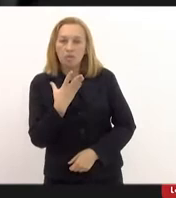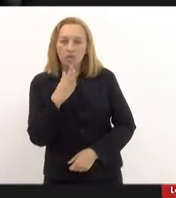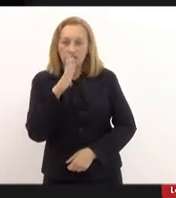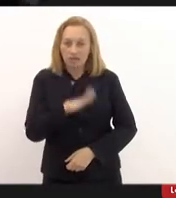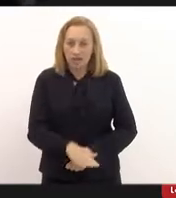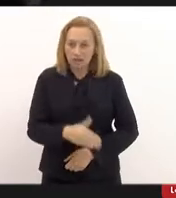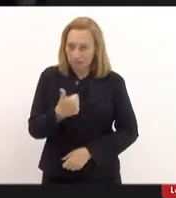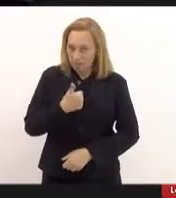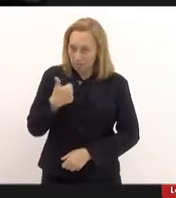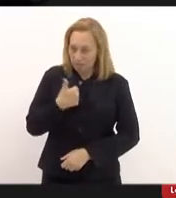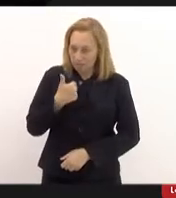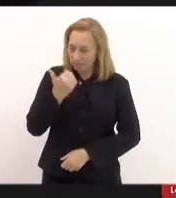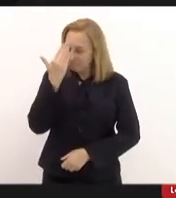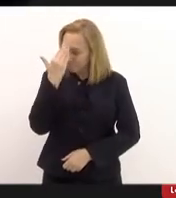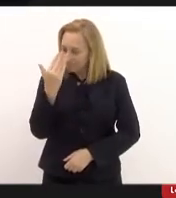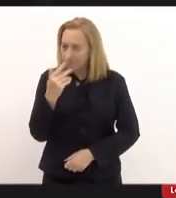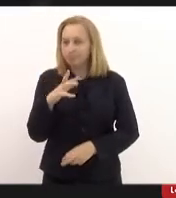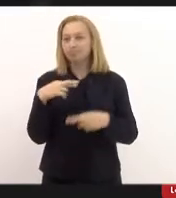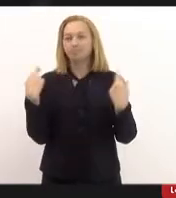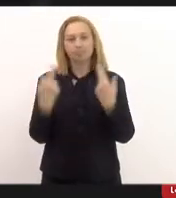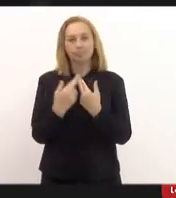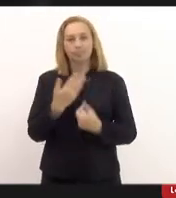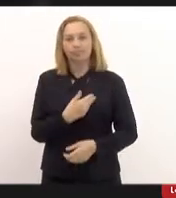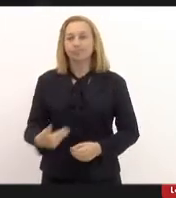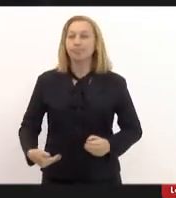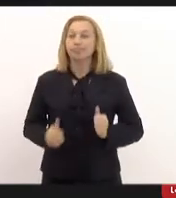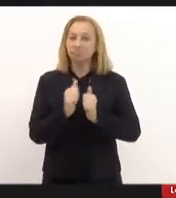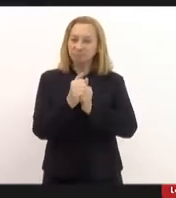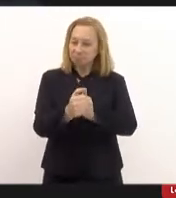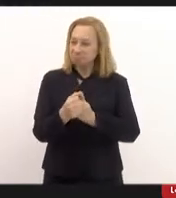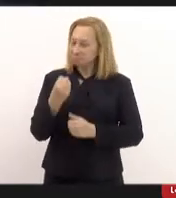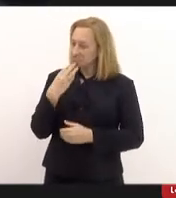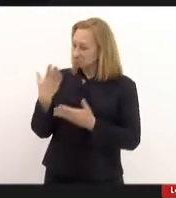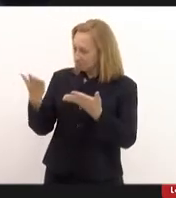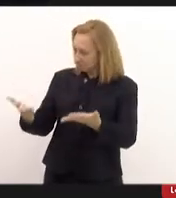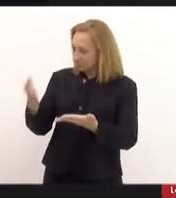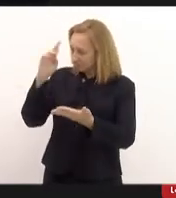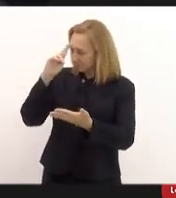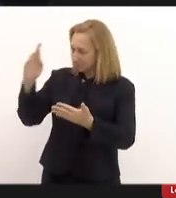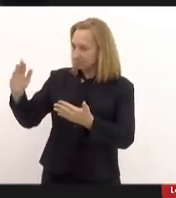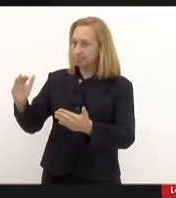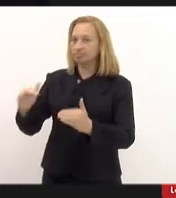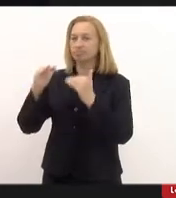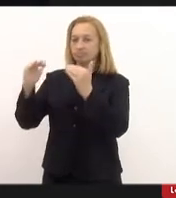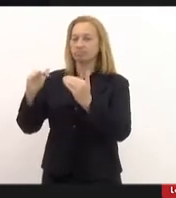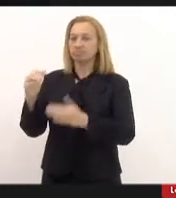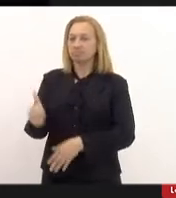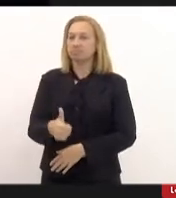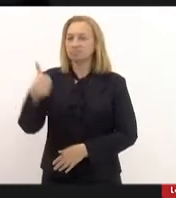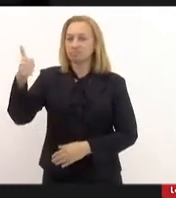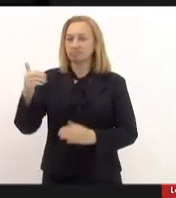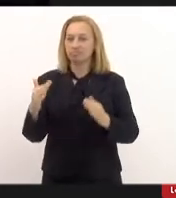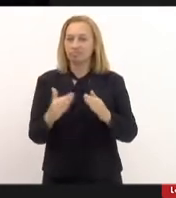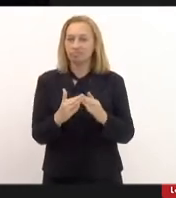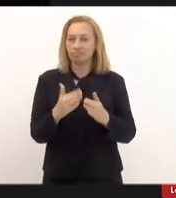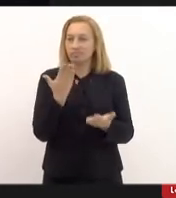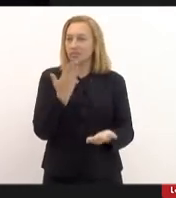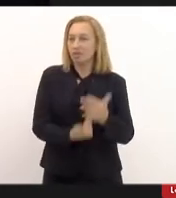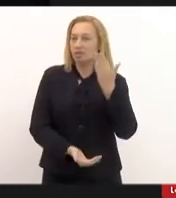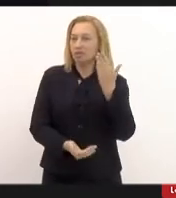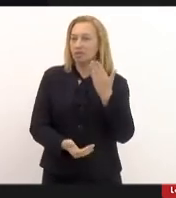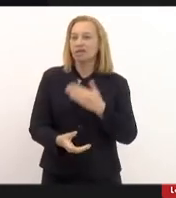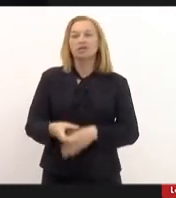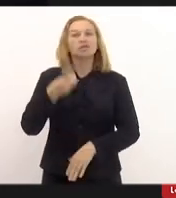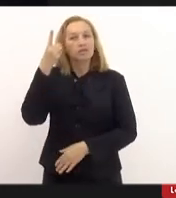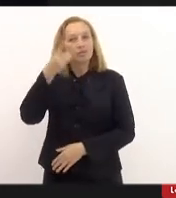obrigado pela sua audiência, está bem conduzida por Vossa Excelência. O senhor é um dos melhores dessa casa, só perde para o